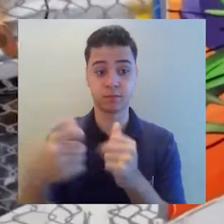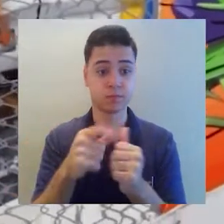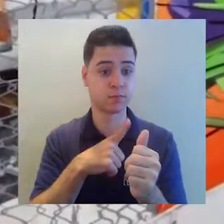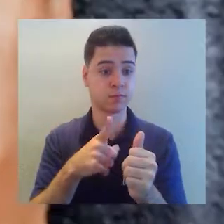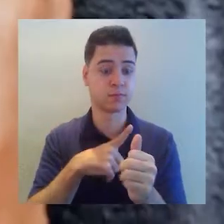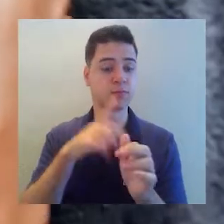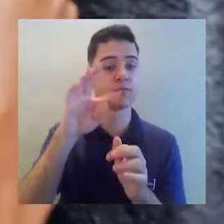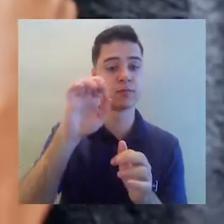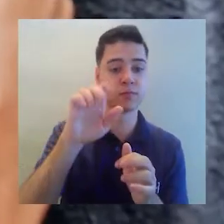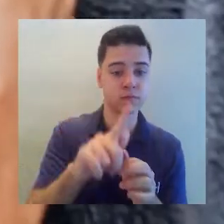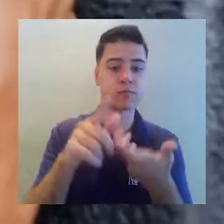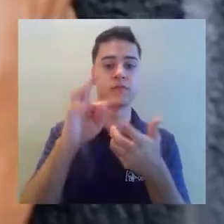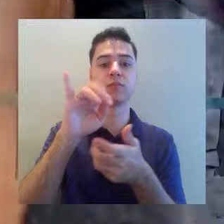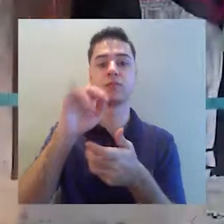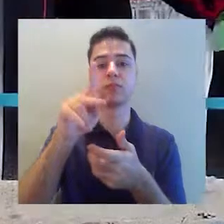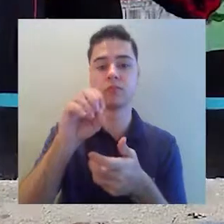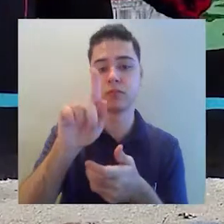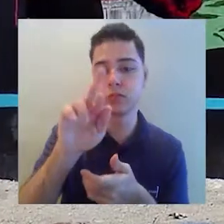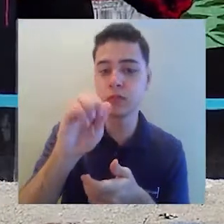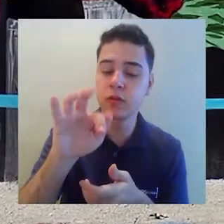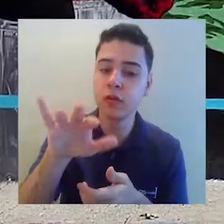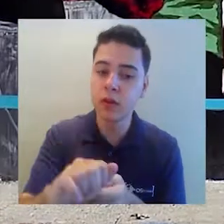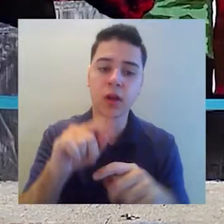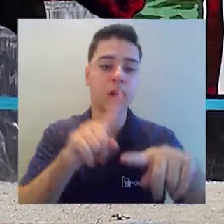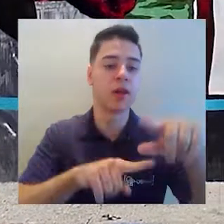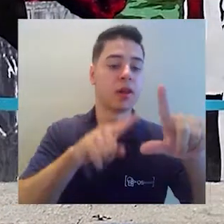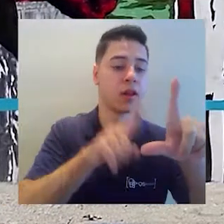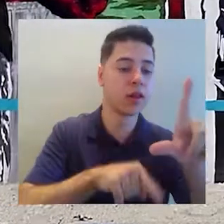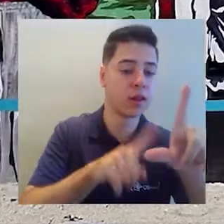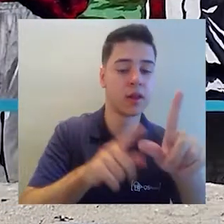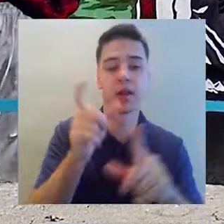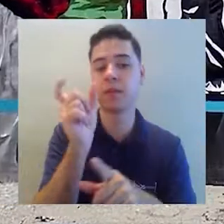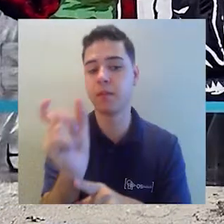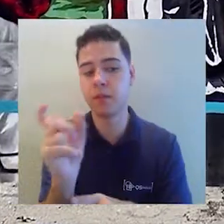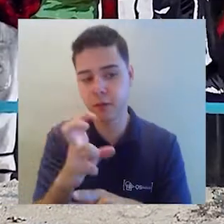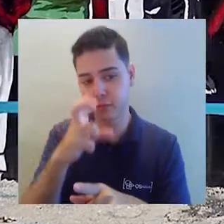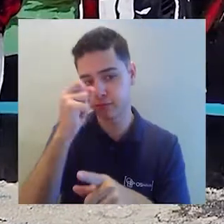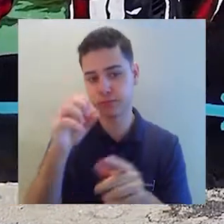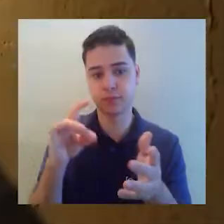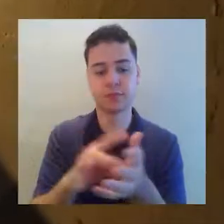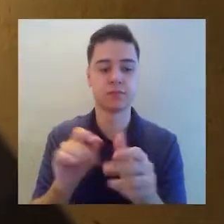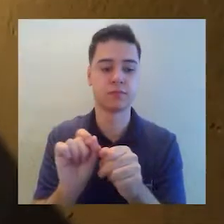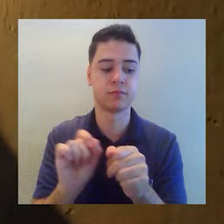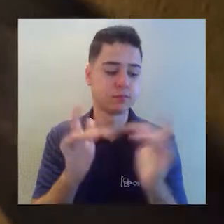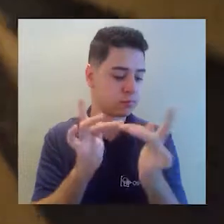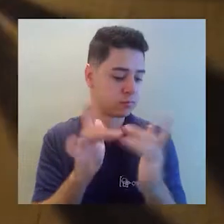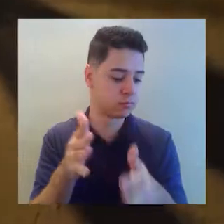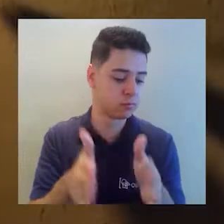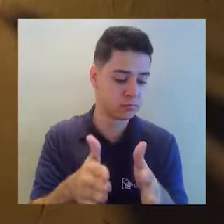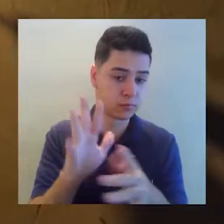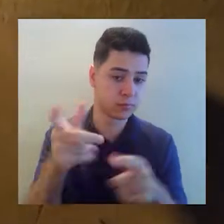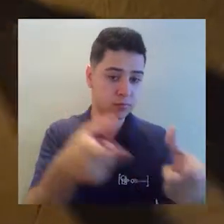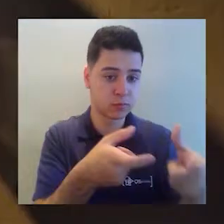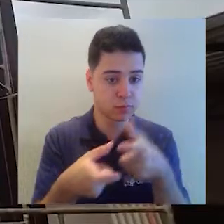usa elementos ligados às tags, à tipografia, usa cores, letras e palavras de uma maneira bem forte. Ele faz essa ponte entre a